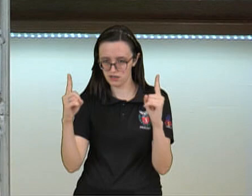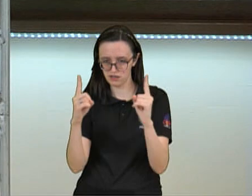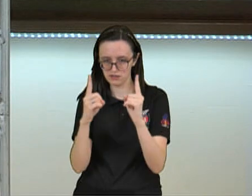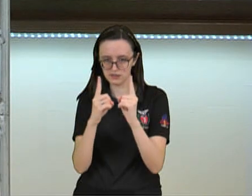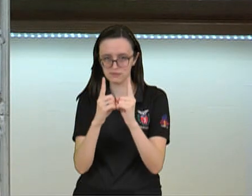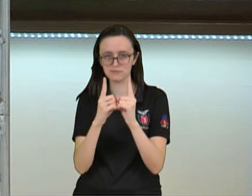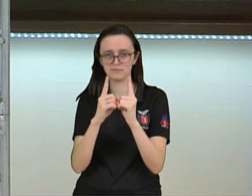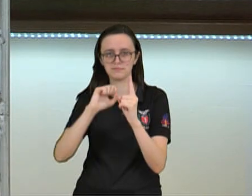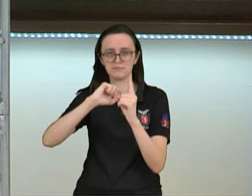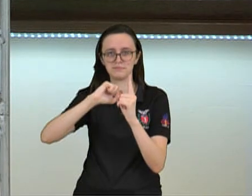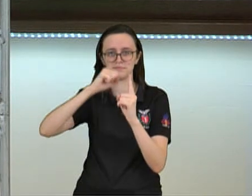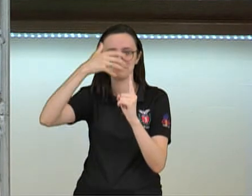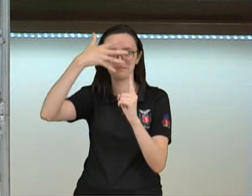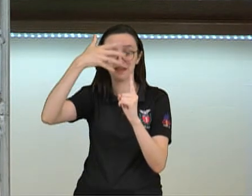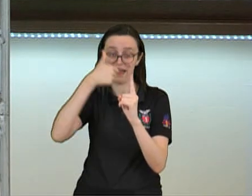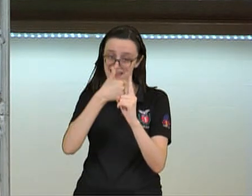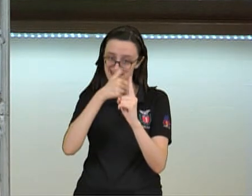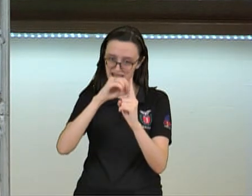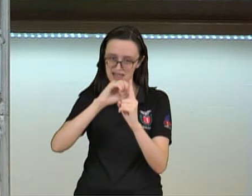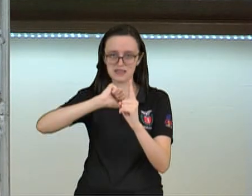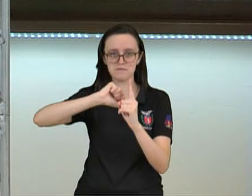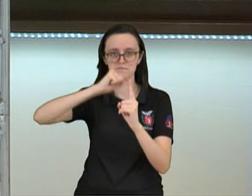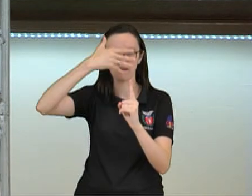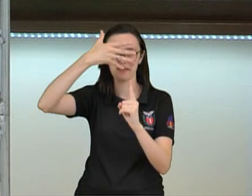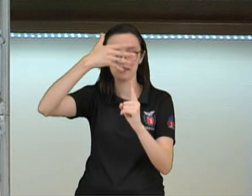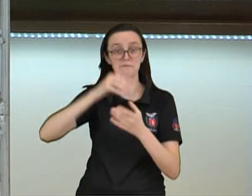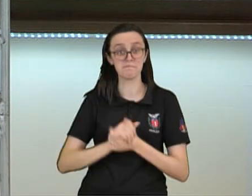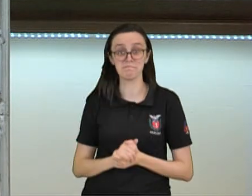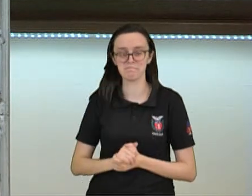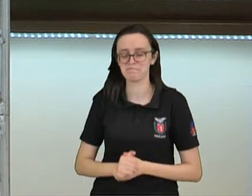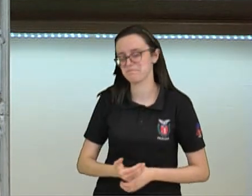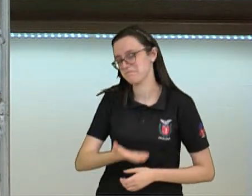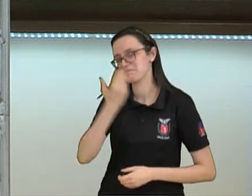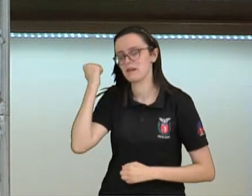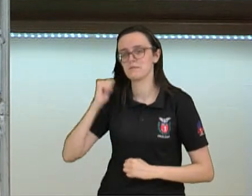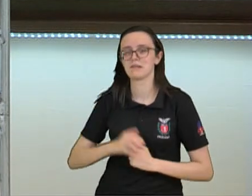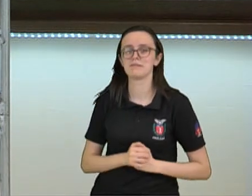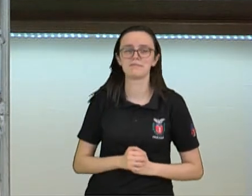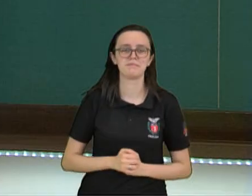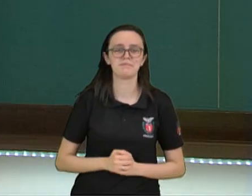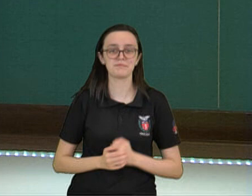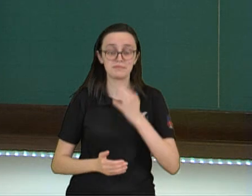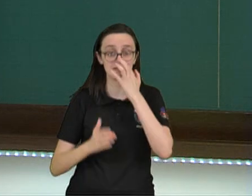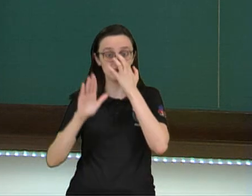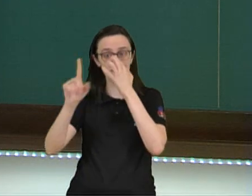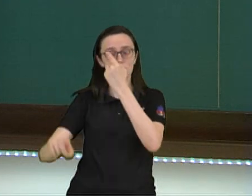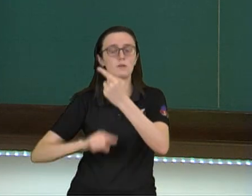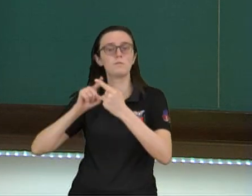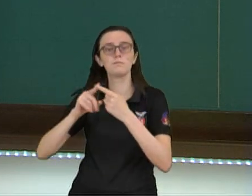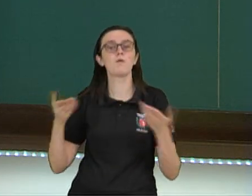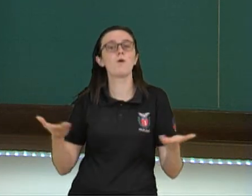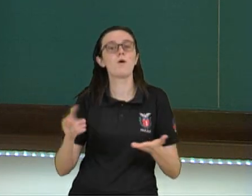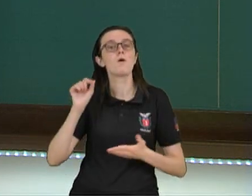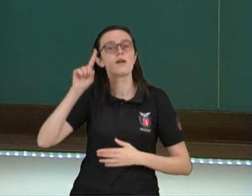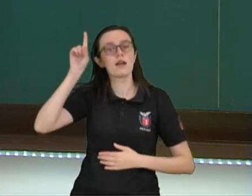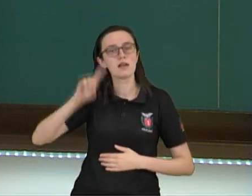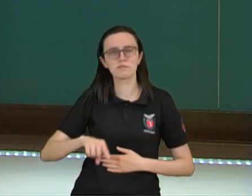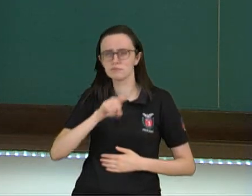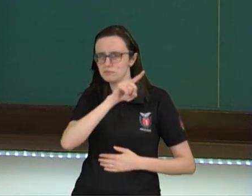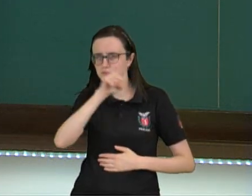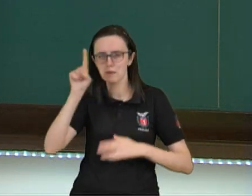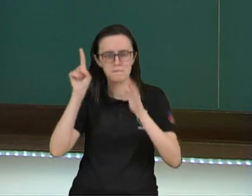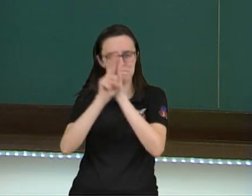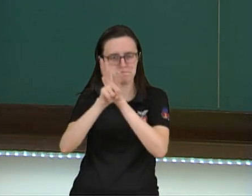em uma potência de 10. Lembraram? Vamos lá então? Nosso objetivo é resolver